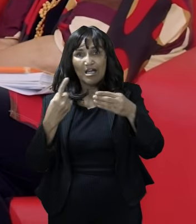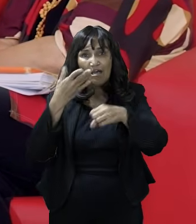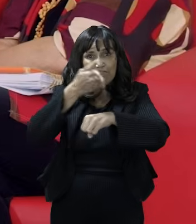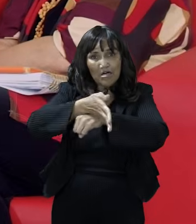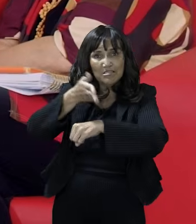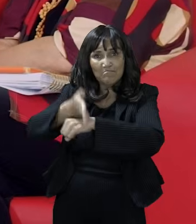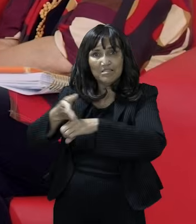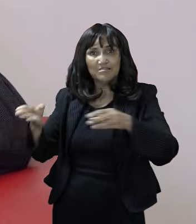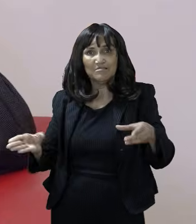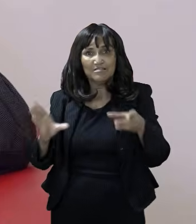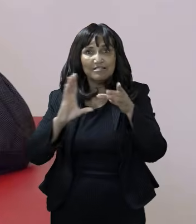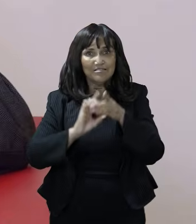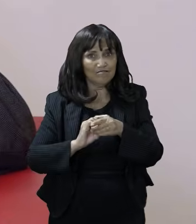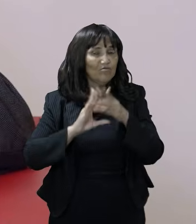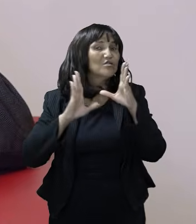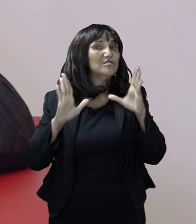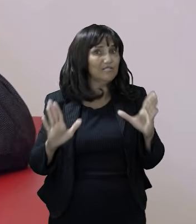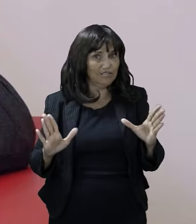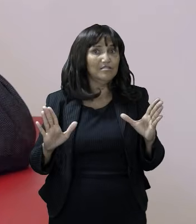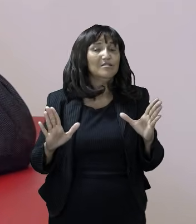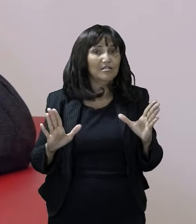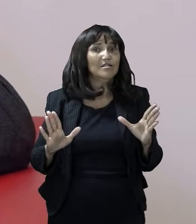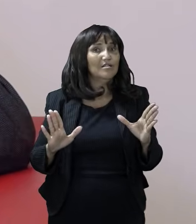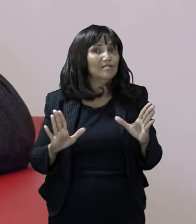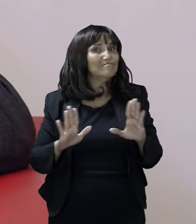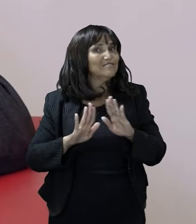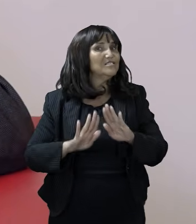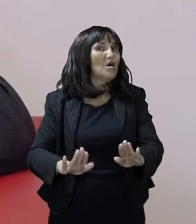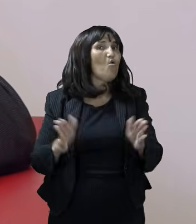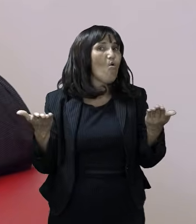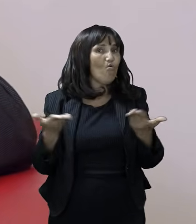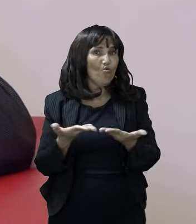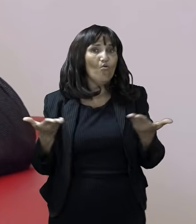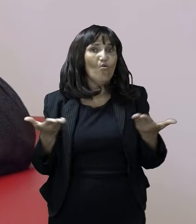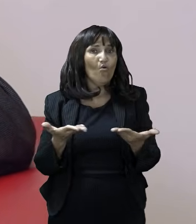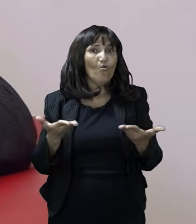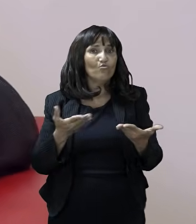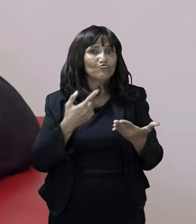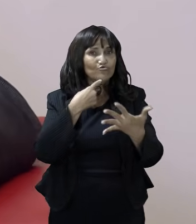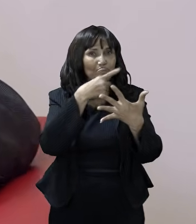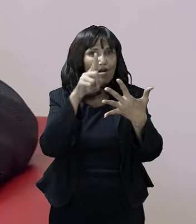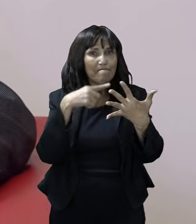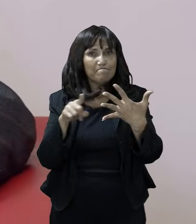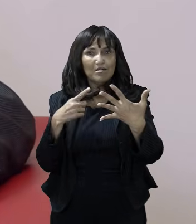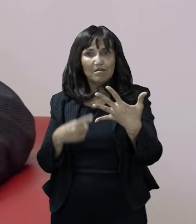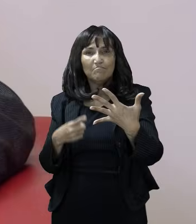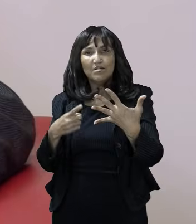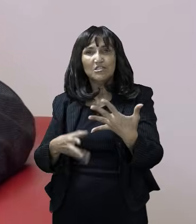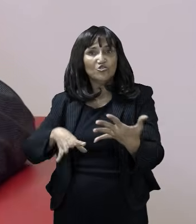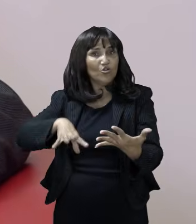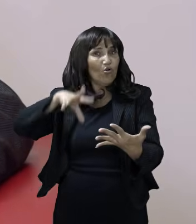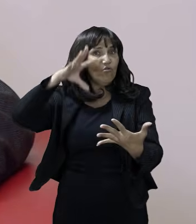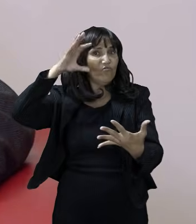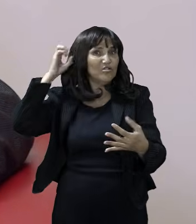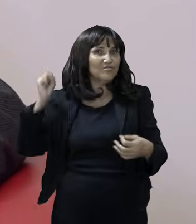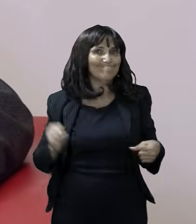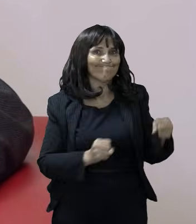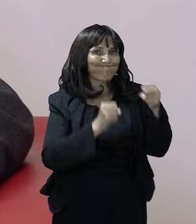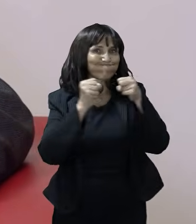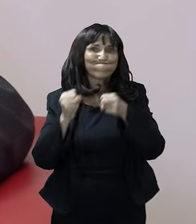democracia, entendeu? Então, isso aqui hoje é um elemento de disputa de poder,